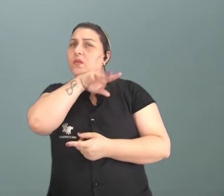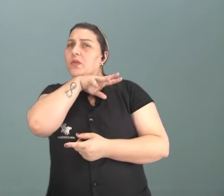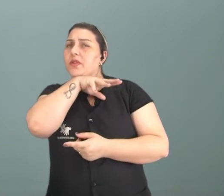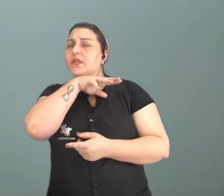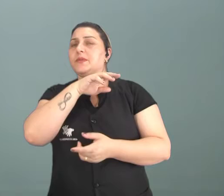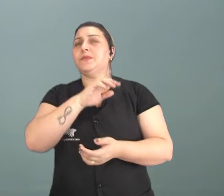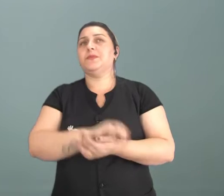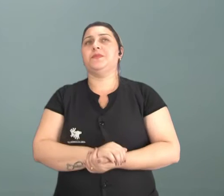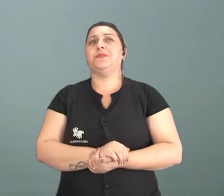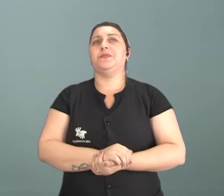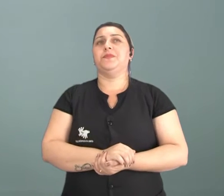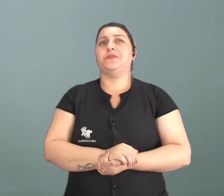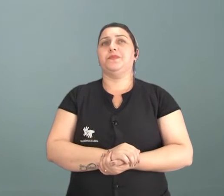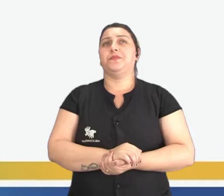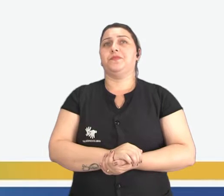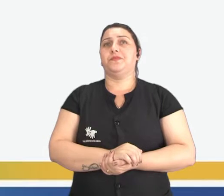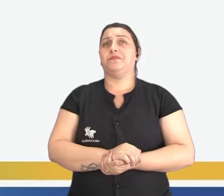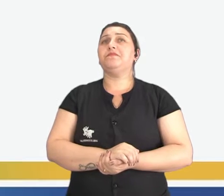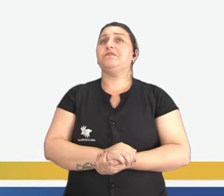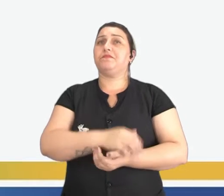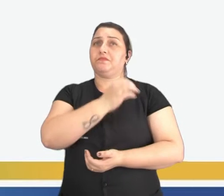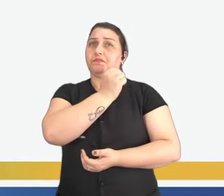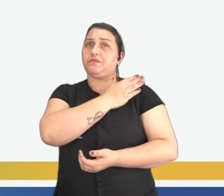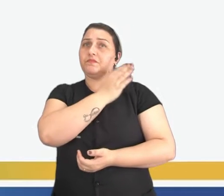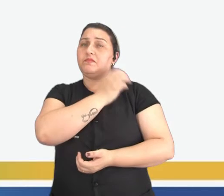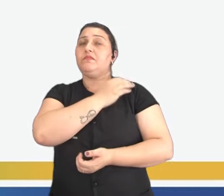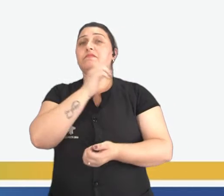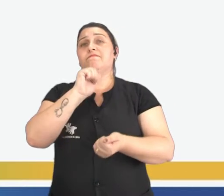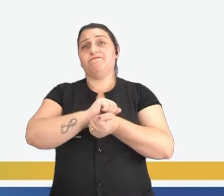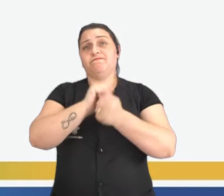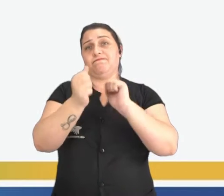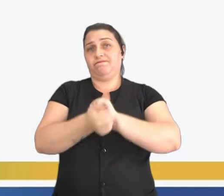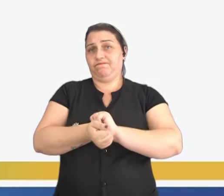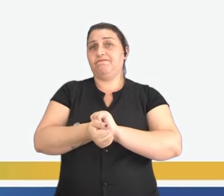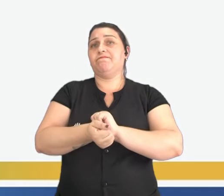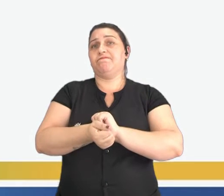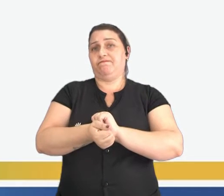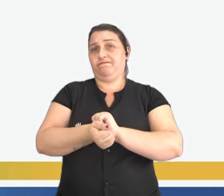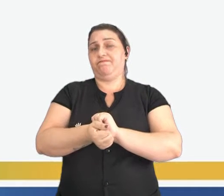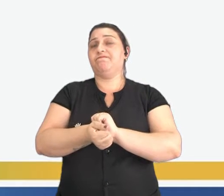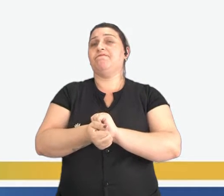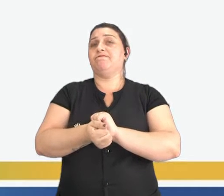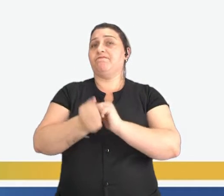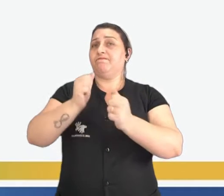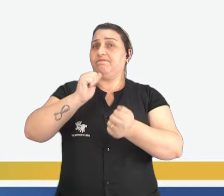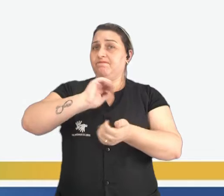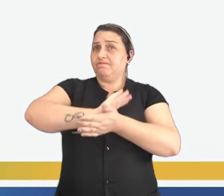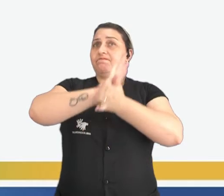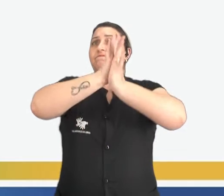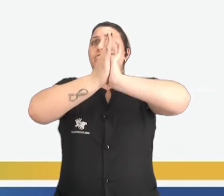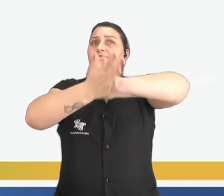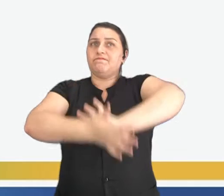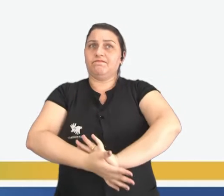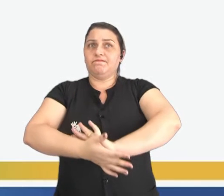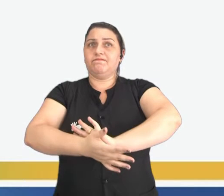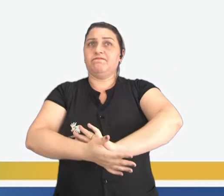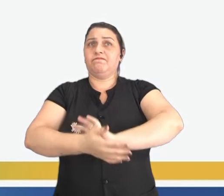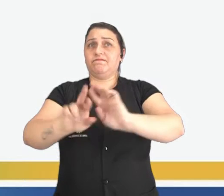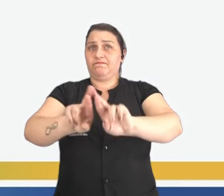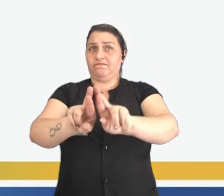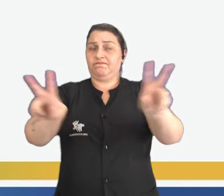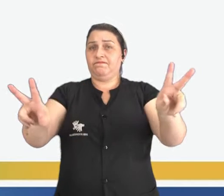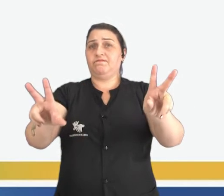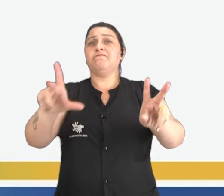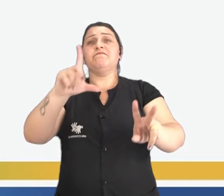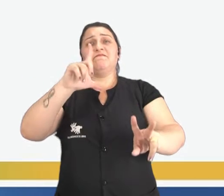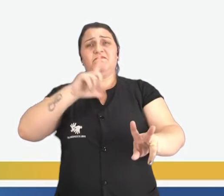lá. O preconceito, ó. Trata-se de um conceito associado à discriminação